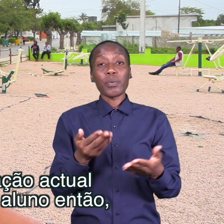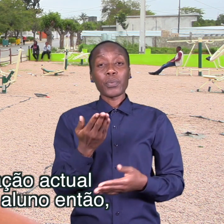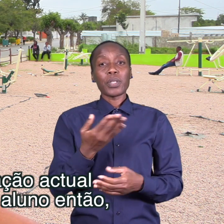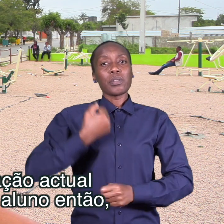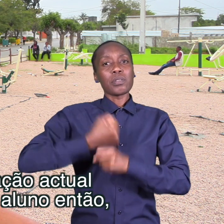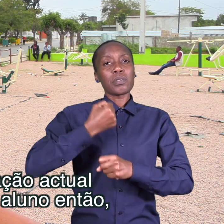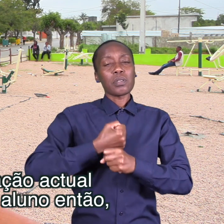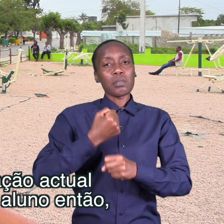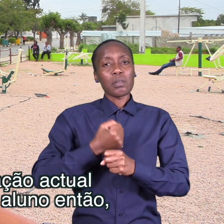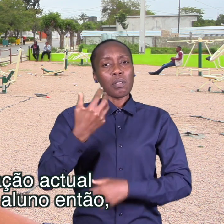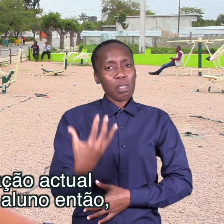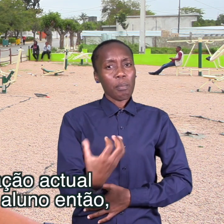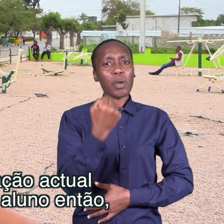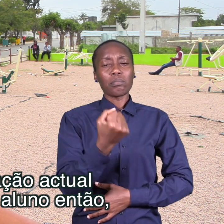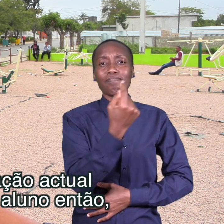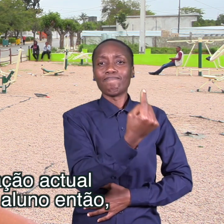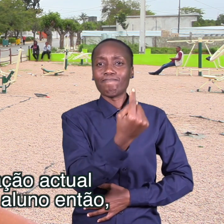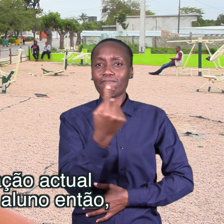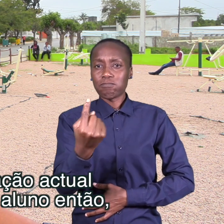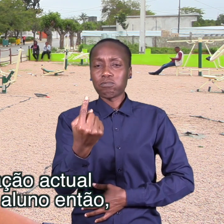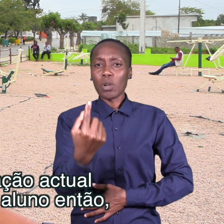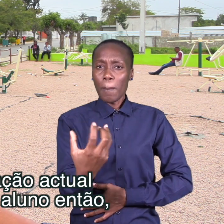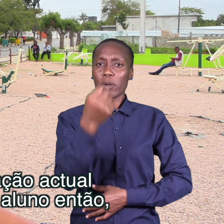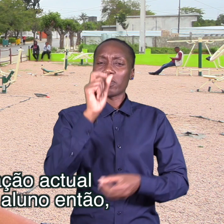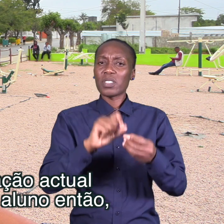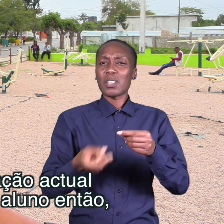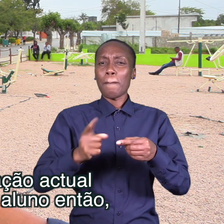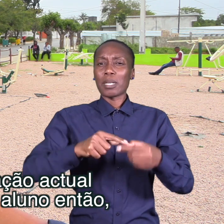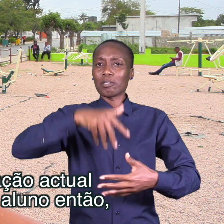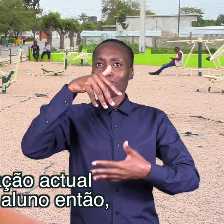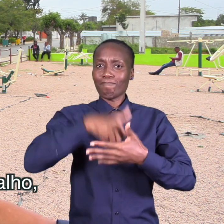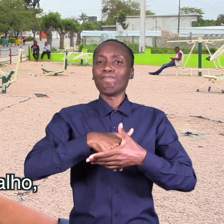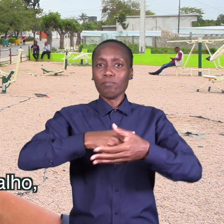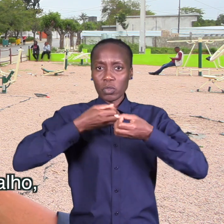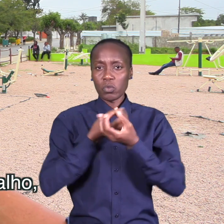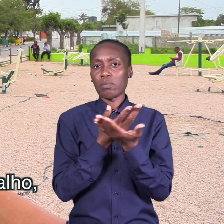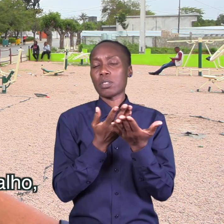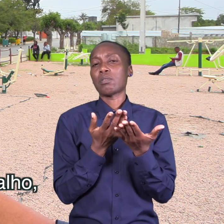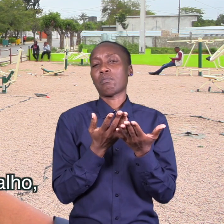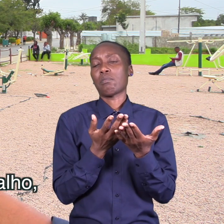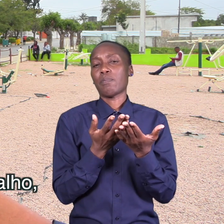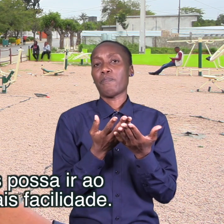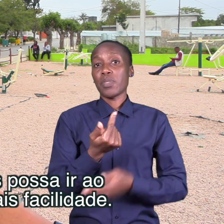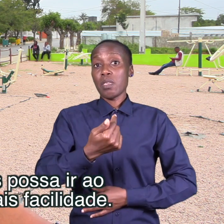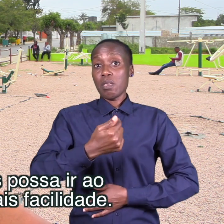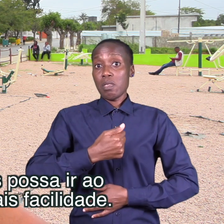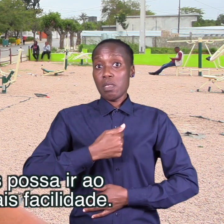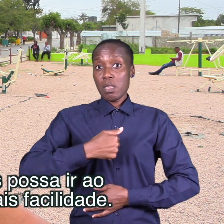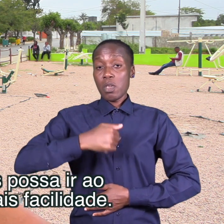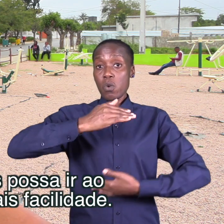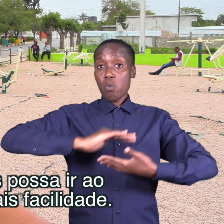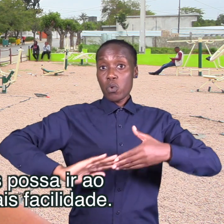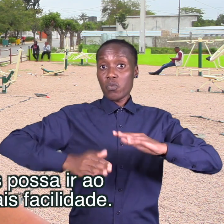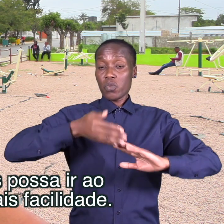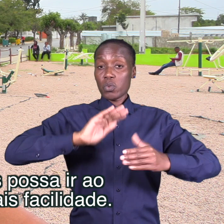que a educação atual é uma educação centrada no aluno. Então, com esse tipo de trabalhos, é possível